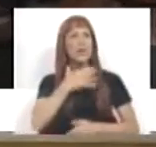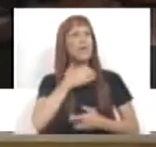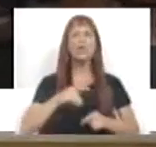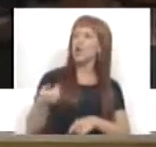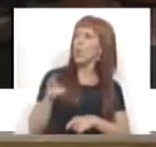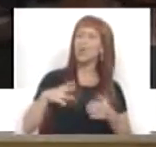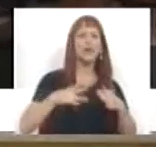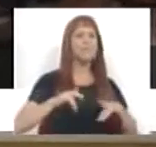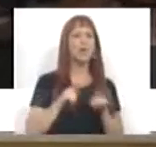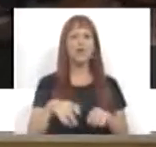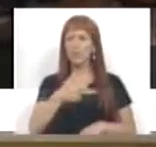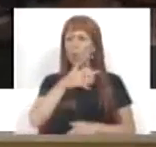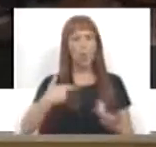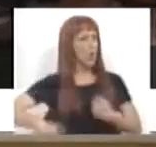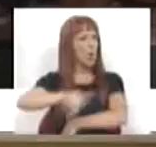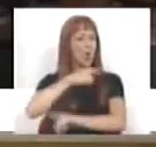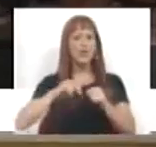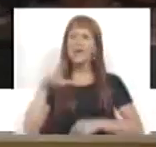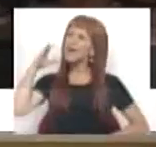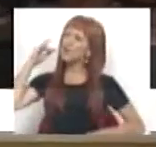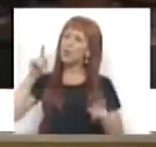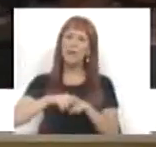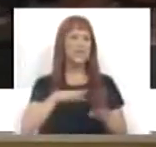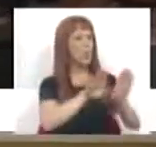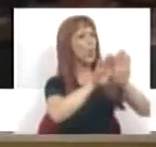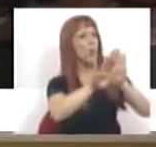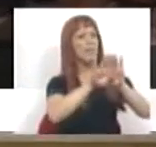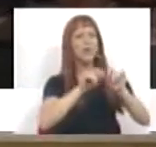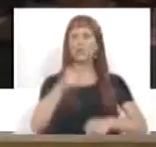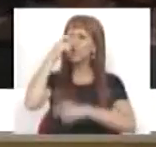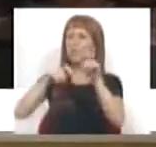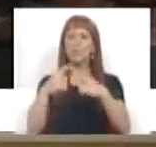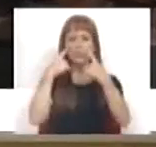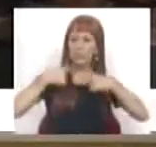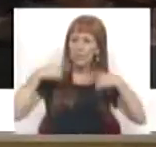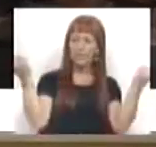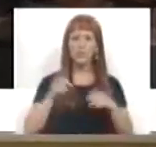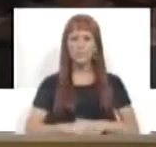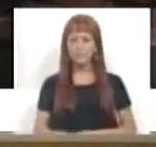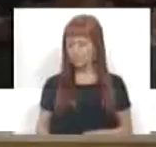de luxo e da nossa desgraça entre a Suíça, o Panamá e os cofres públicos.